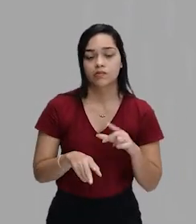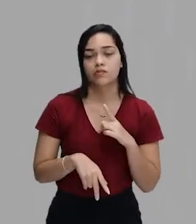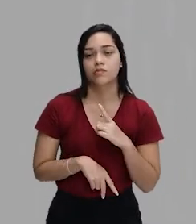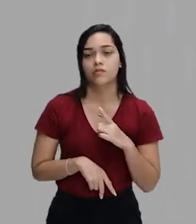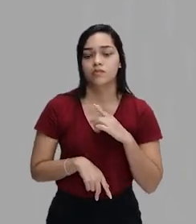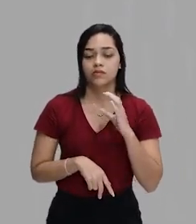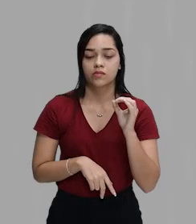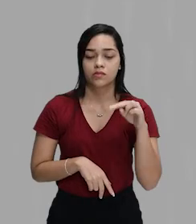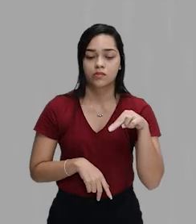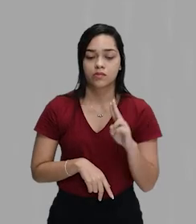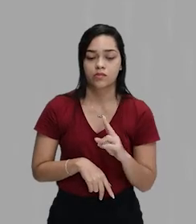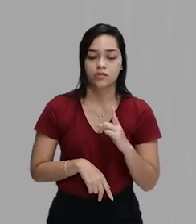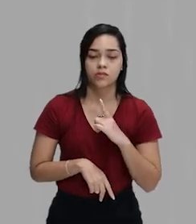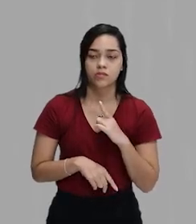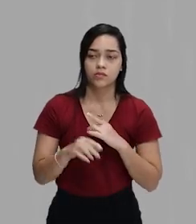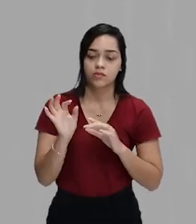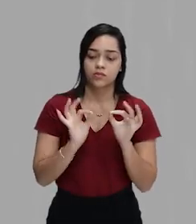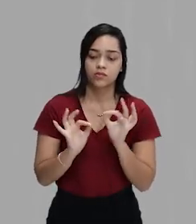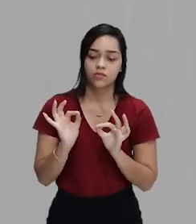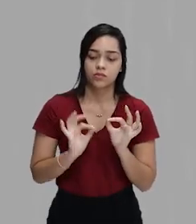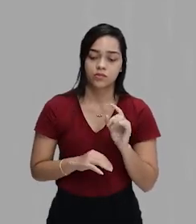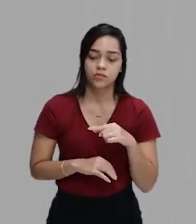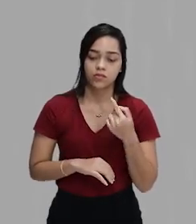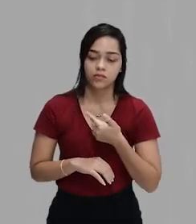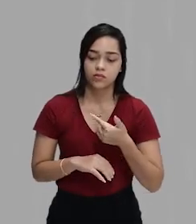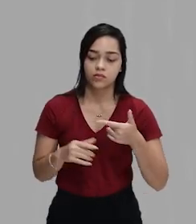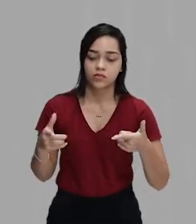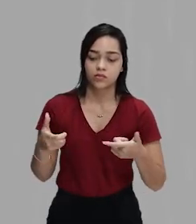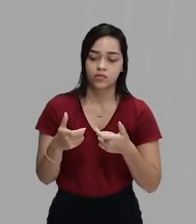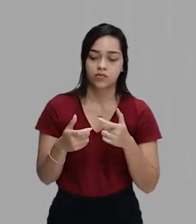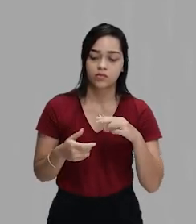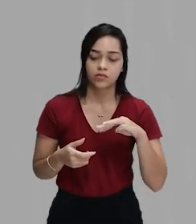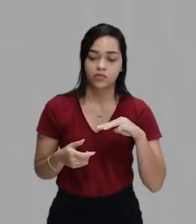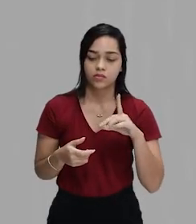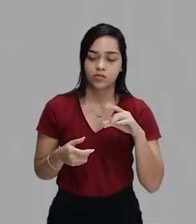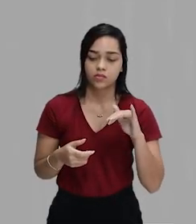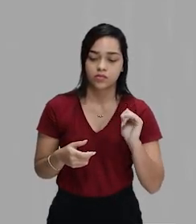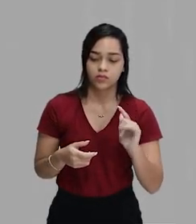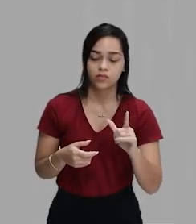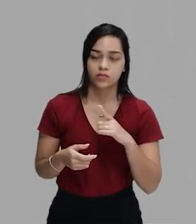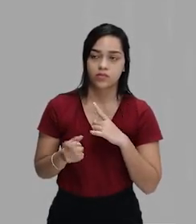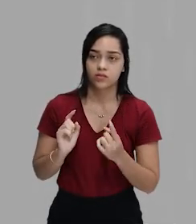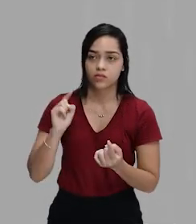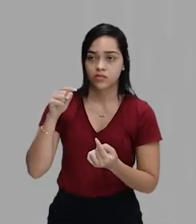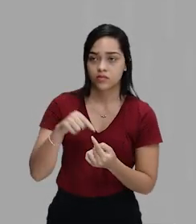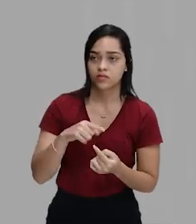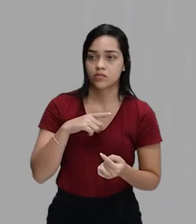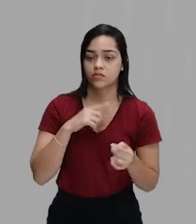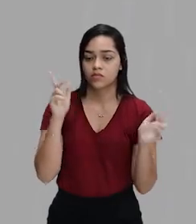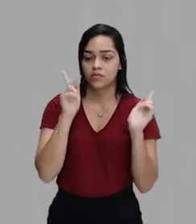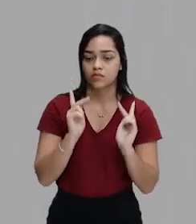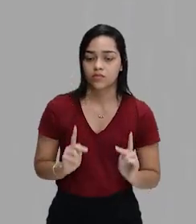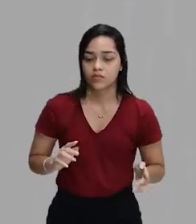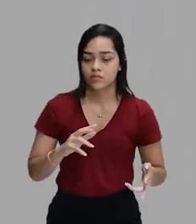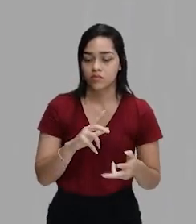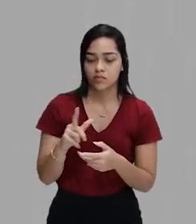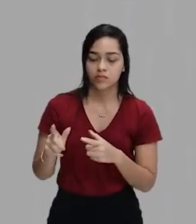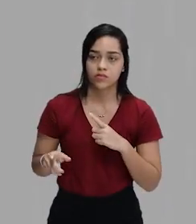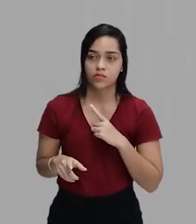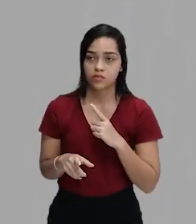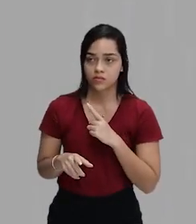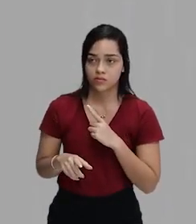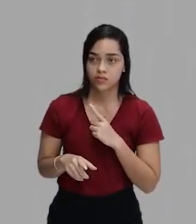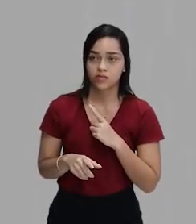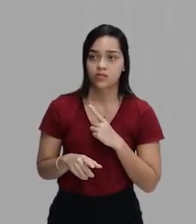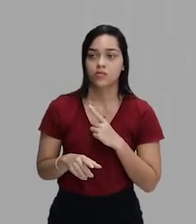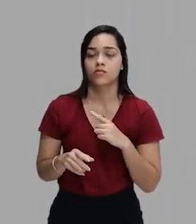a ONU, que é uma organização que surge após a Segunda Guerra Mundial, com o objetivo de estabelecer a paz mundial, a ONU, inclusive,